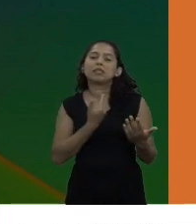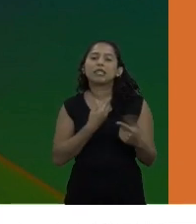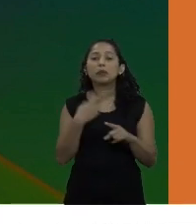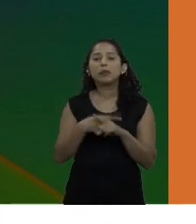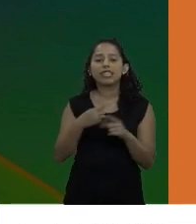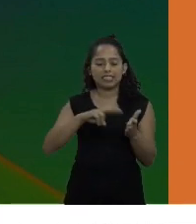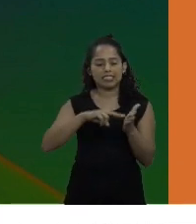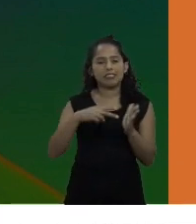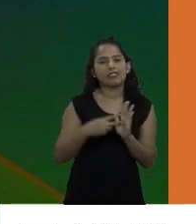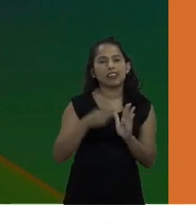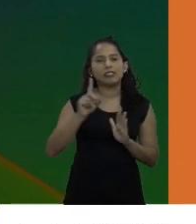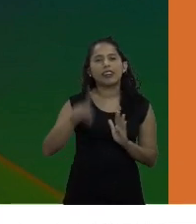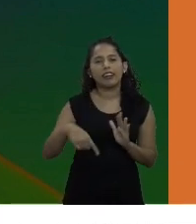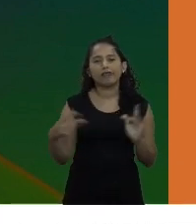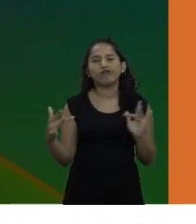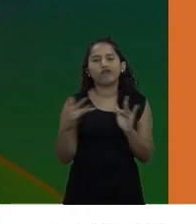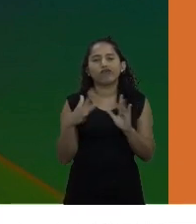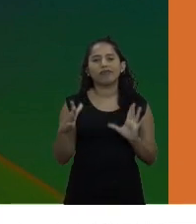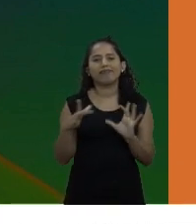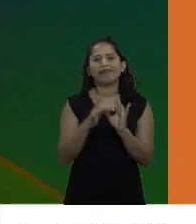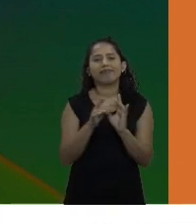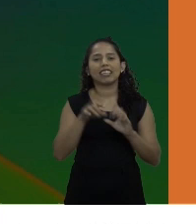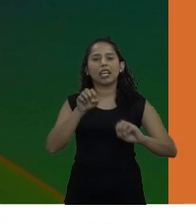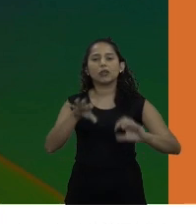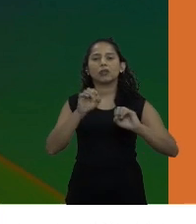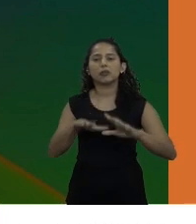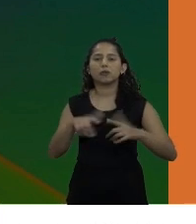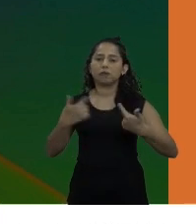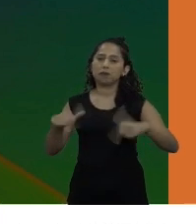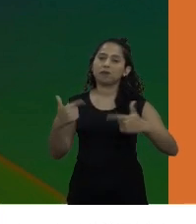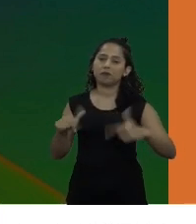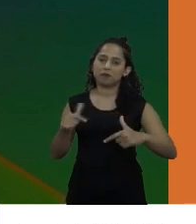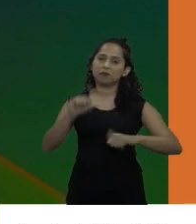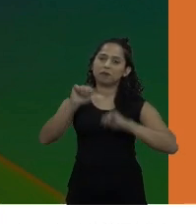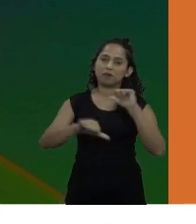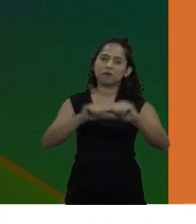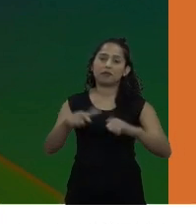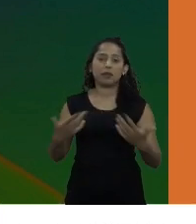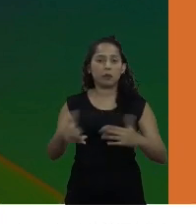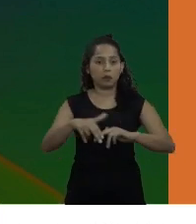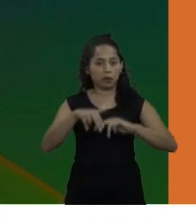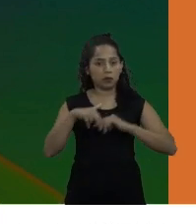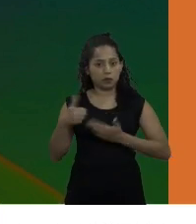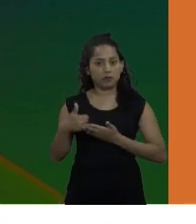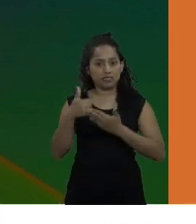produz conexão, educação, trabalho, transformação. E é por isso que eu trago essa